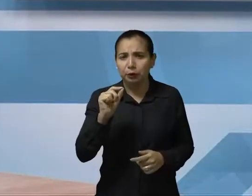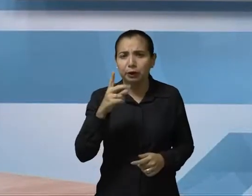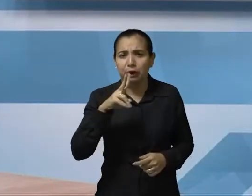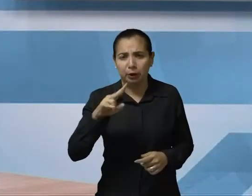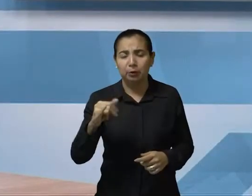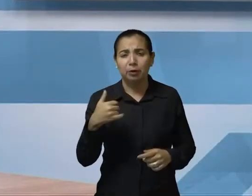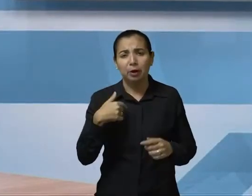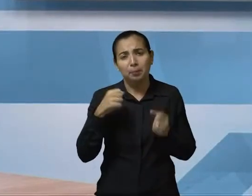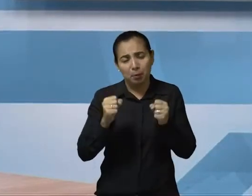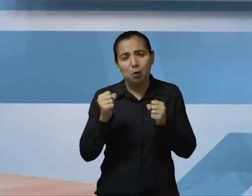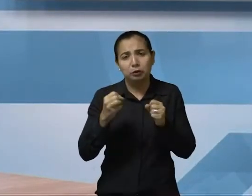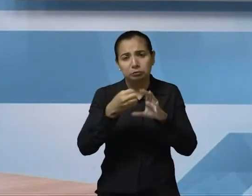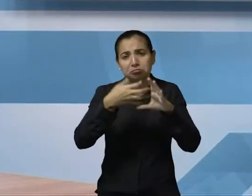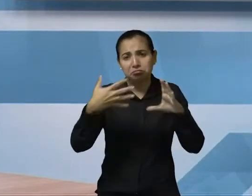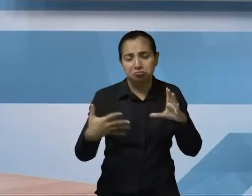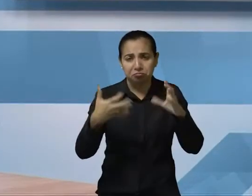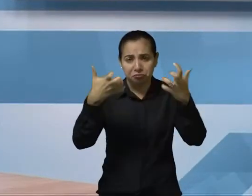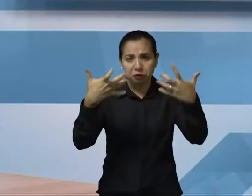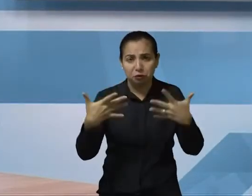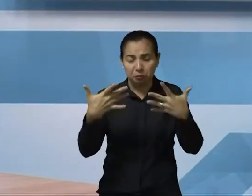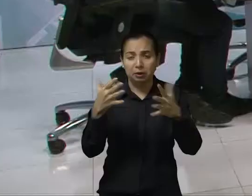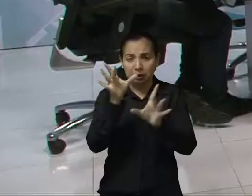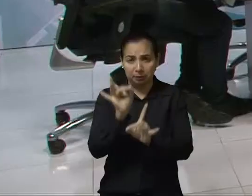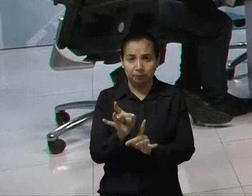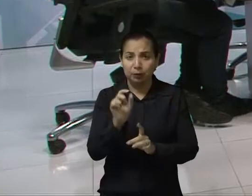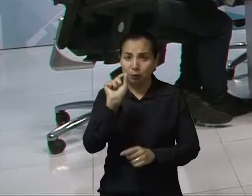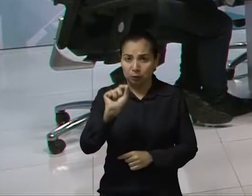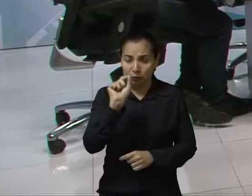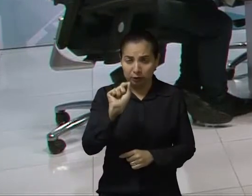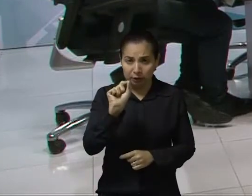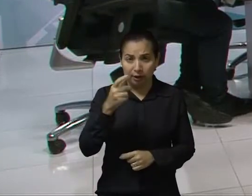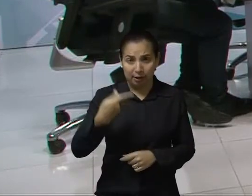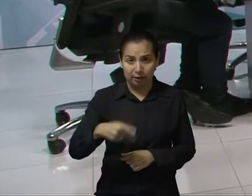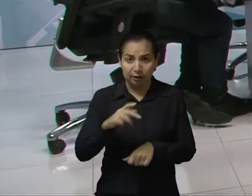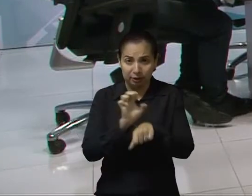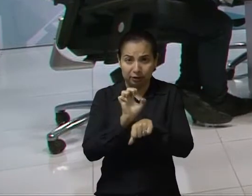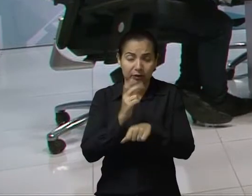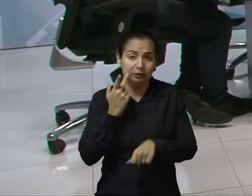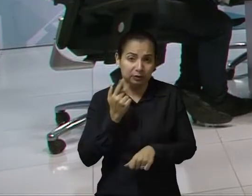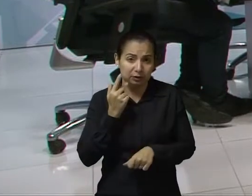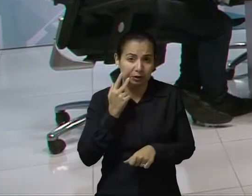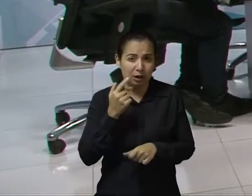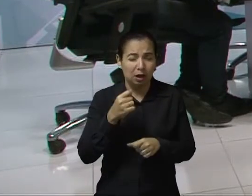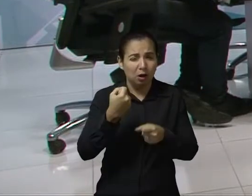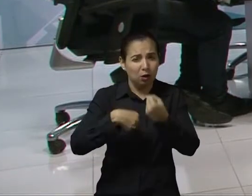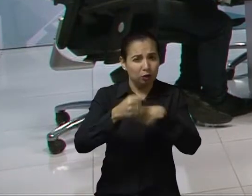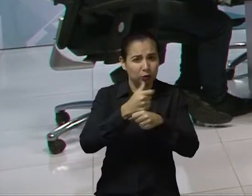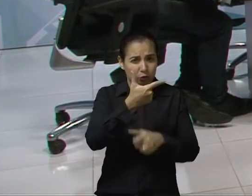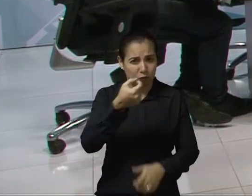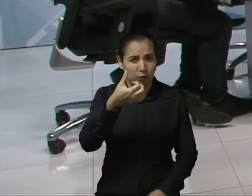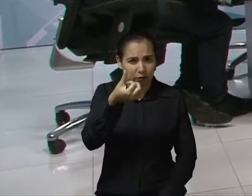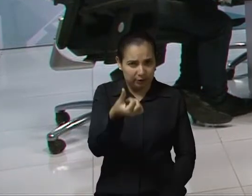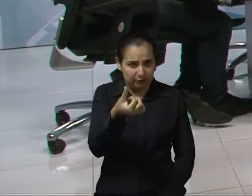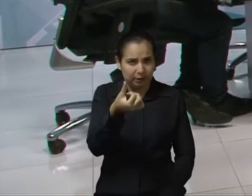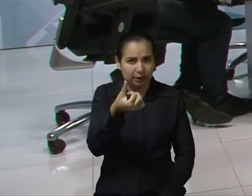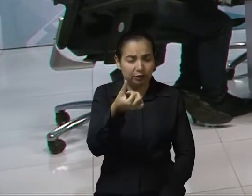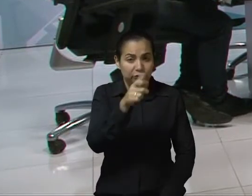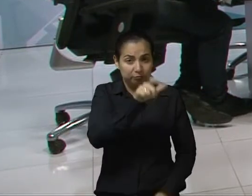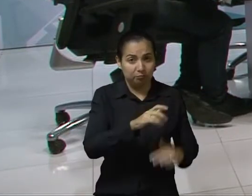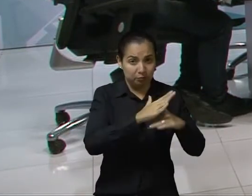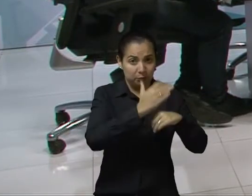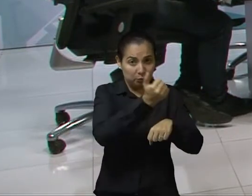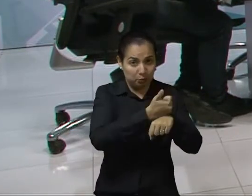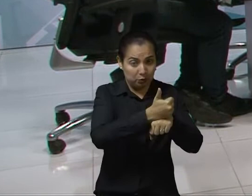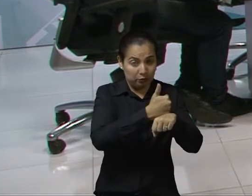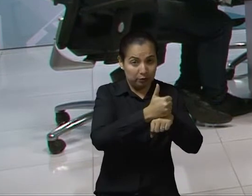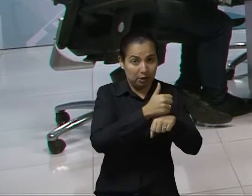caracterizar essa situação. Veja bem, aqui no estado do Ceará, o agente penitenciário, até o ano de 2006, sequer poderia portar